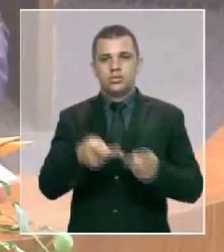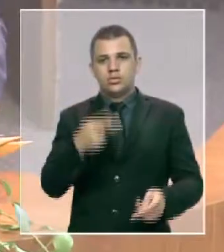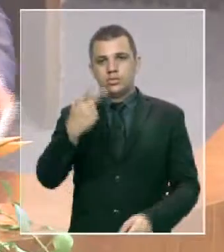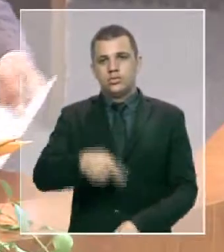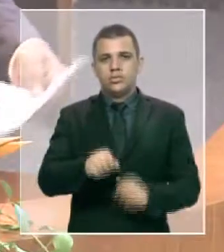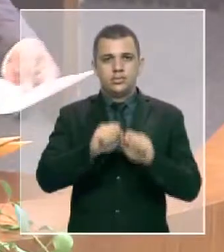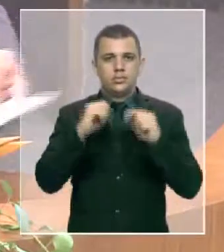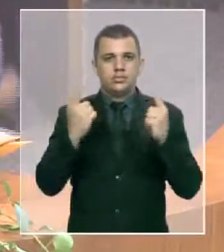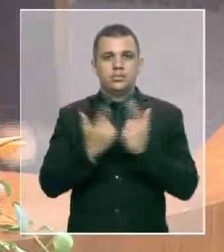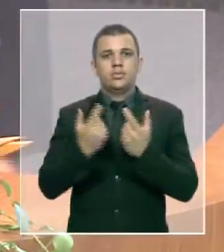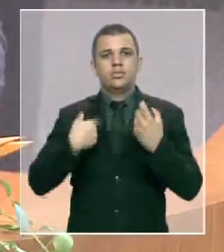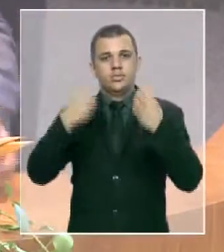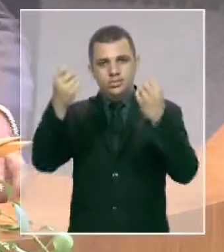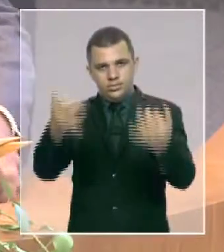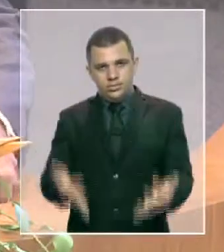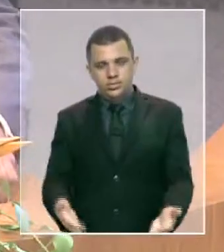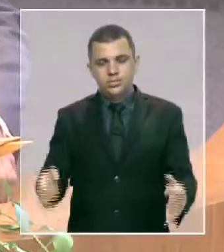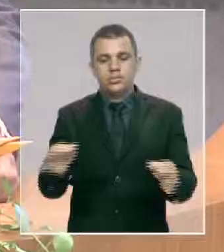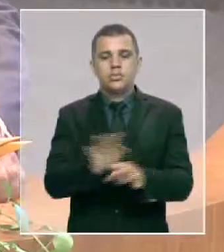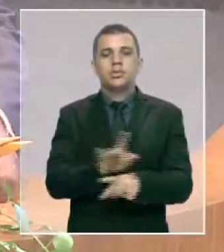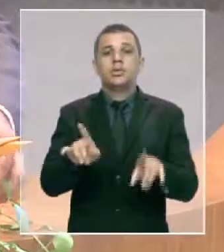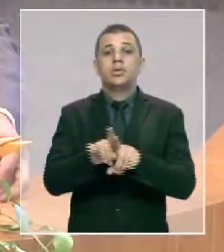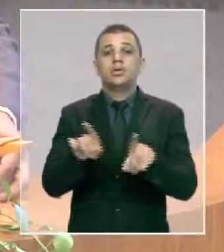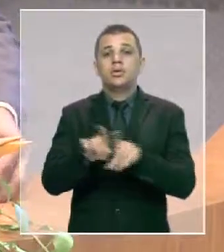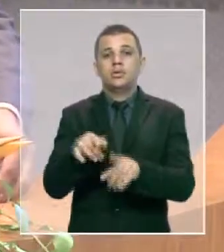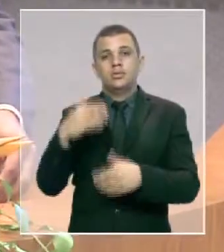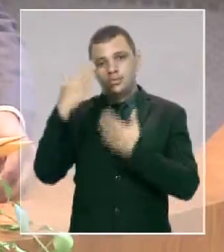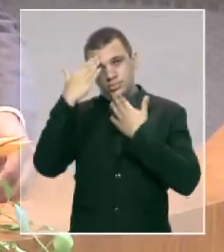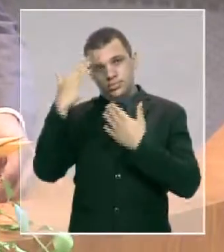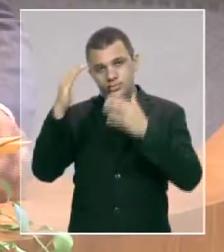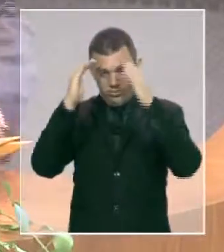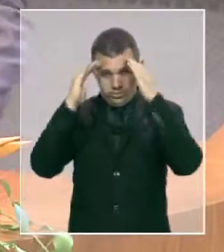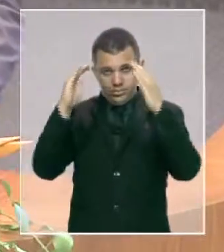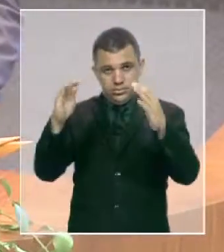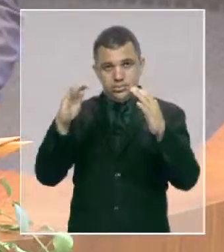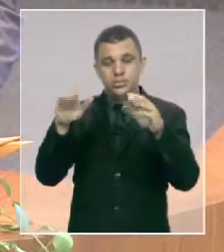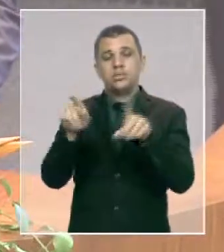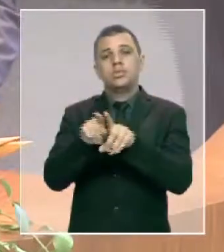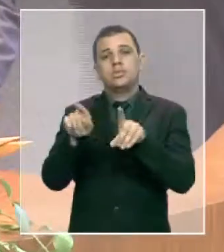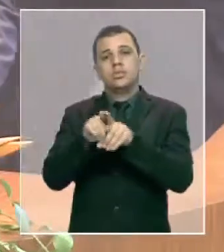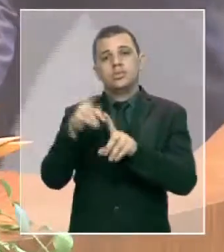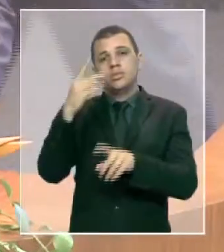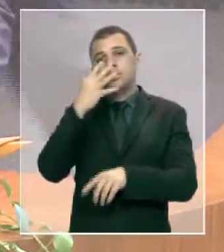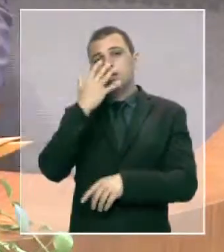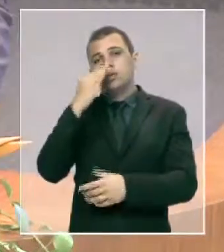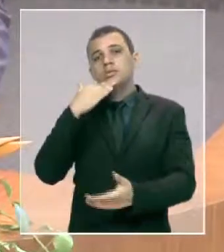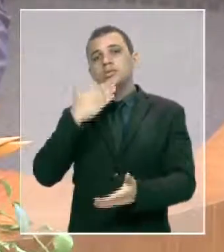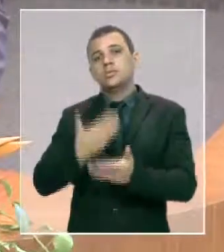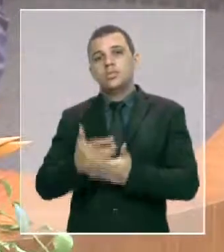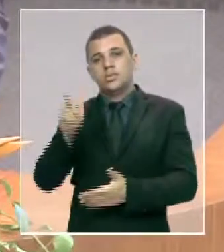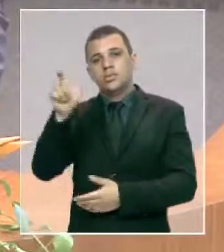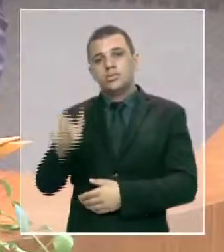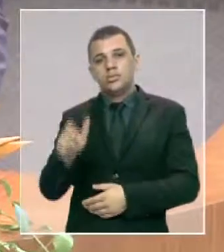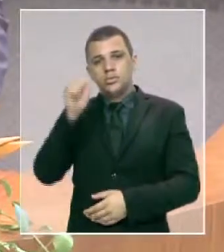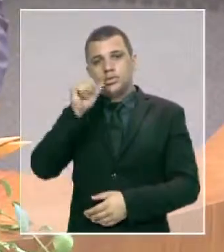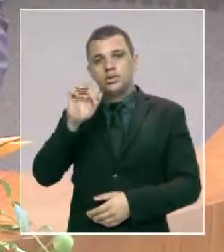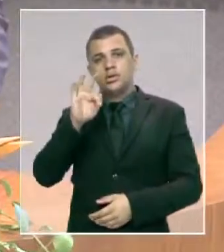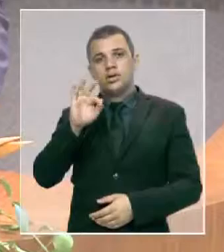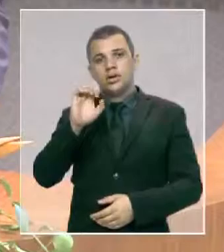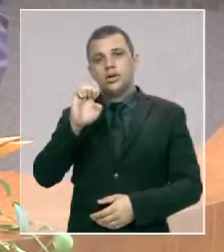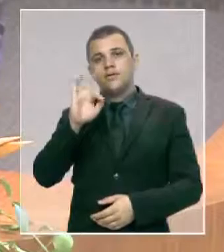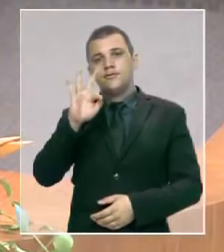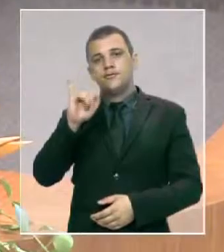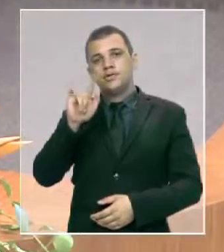aqui o nosso registro, o nosso apreço, respeito e admiração pela Ifigênia, presidente do PMB estadual,